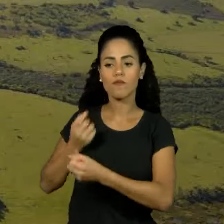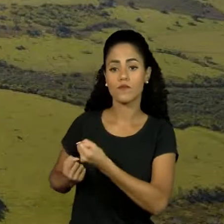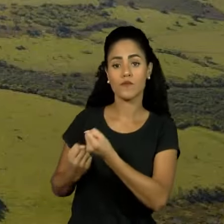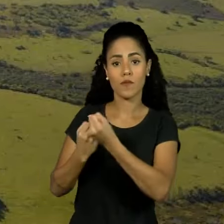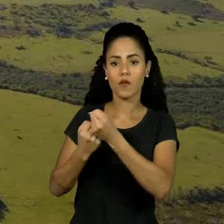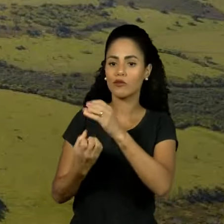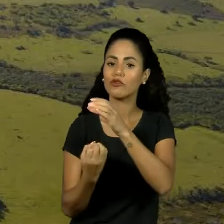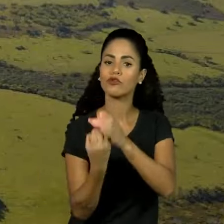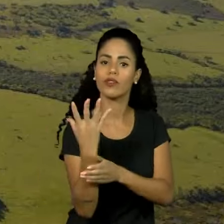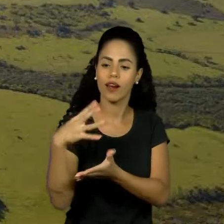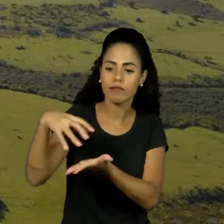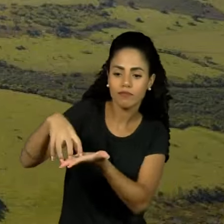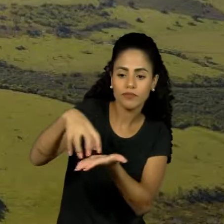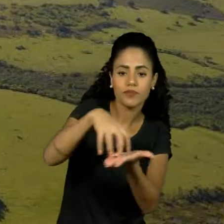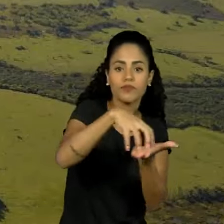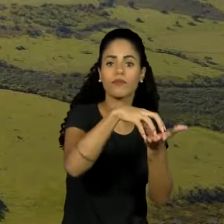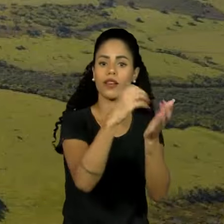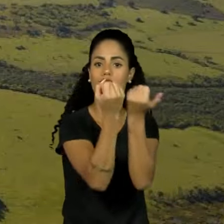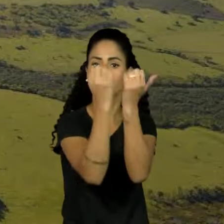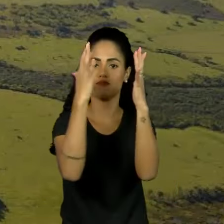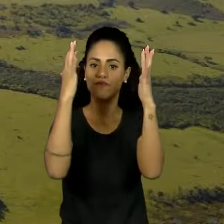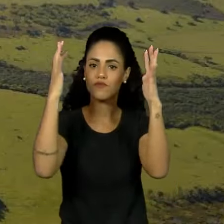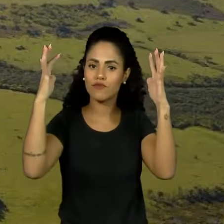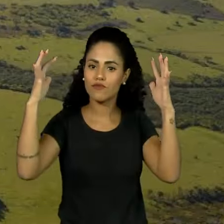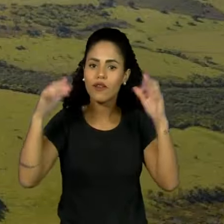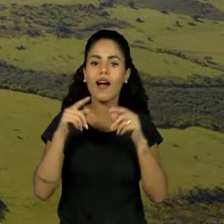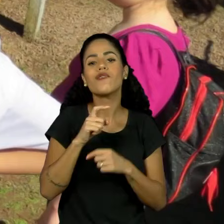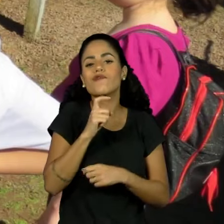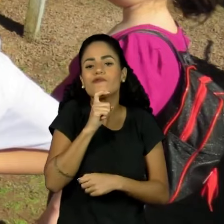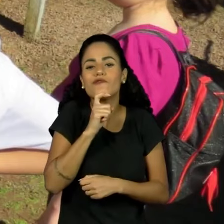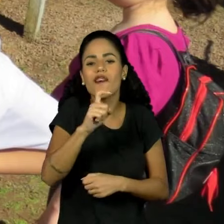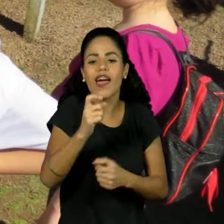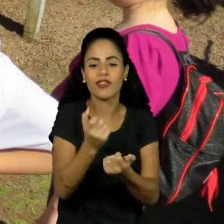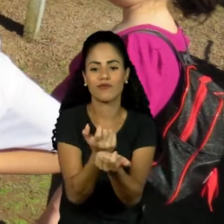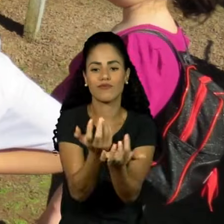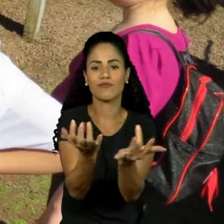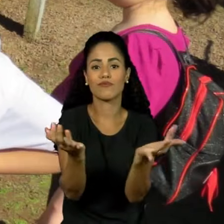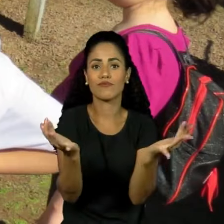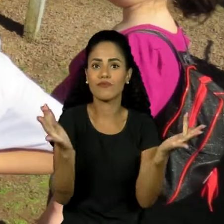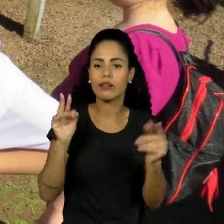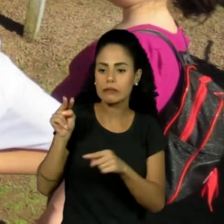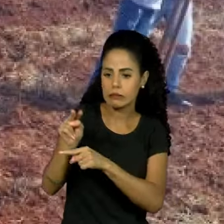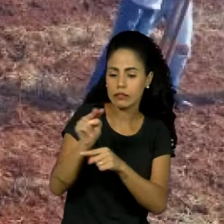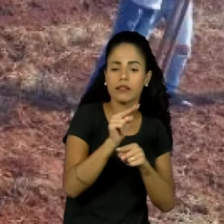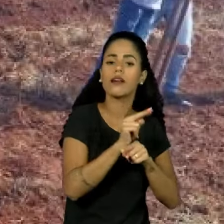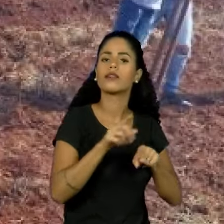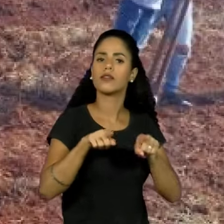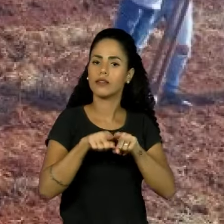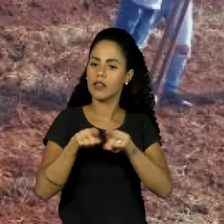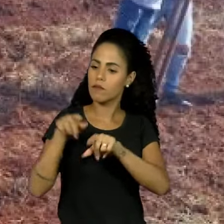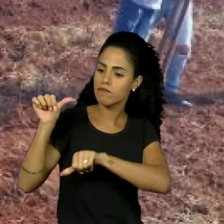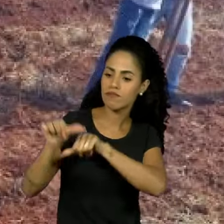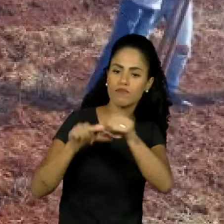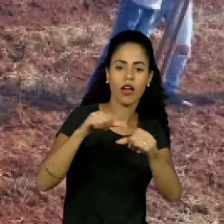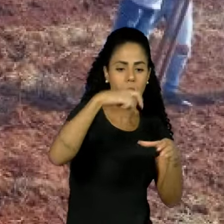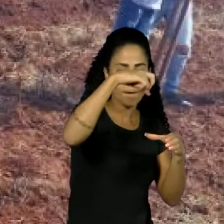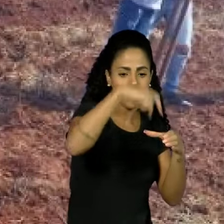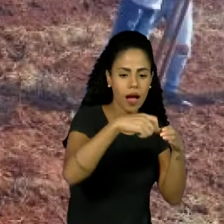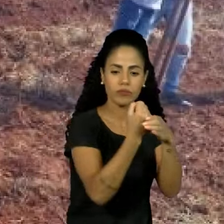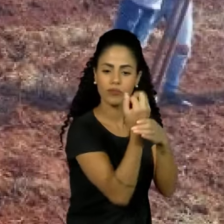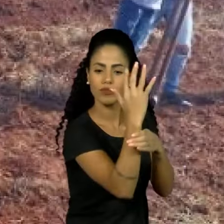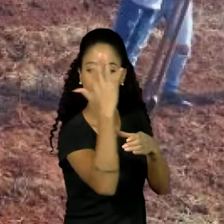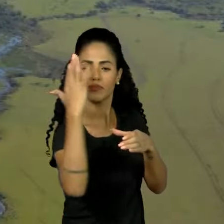criação de unidades de conservação, como os parques, na educação ambiental e na restauração florestal, que soma